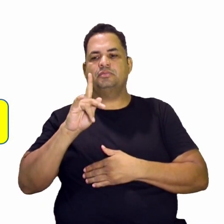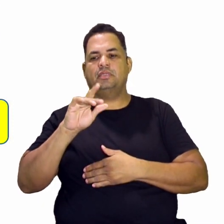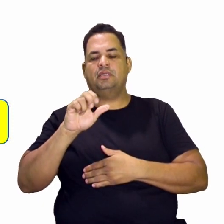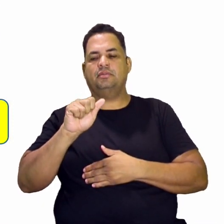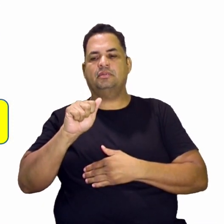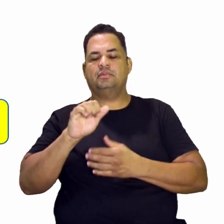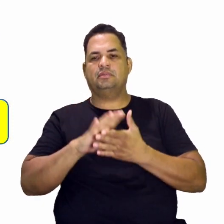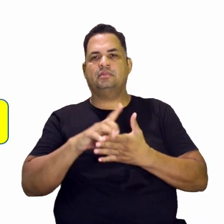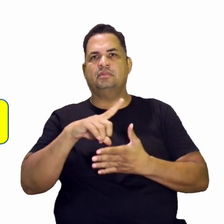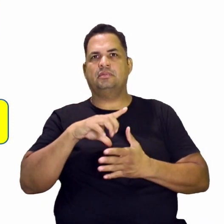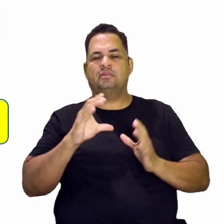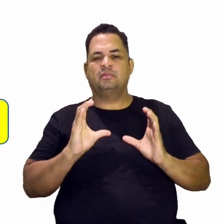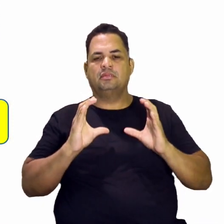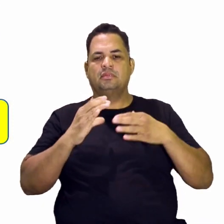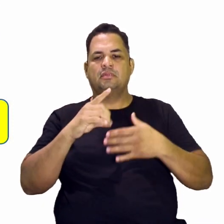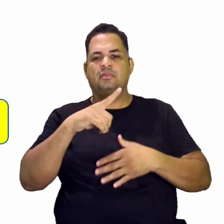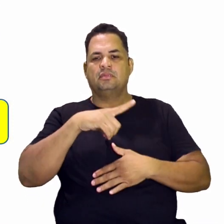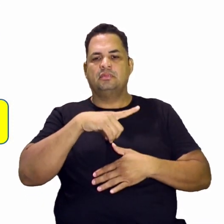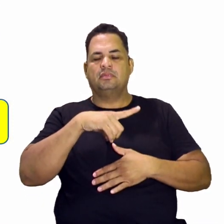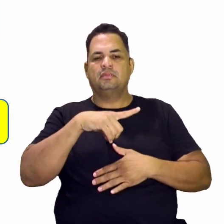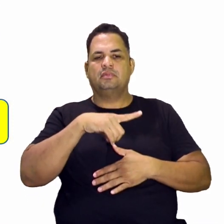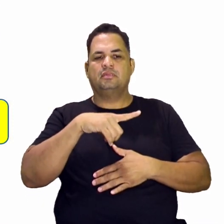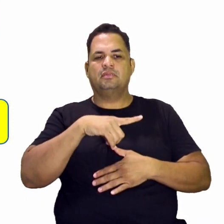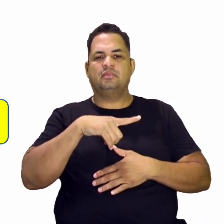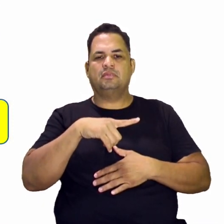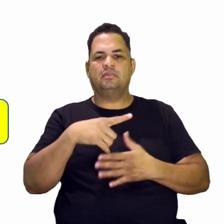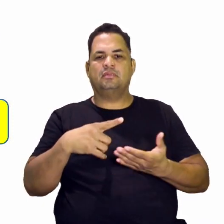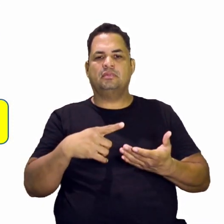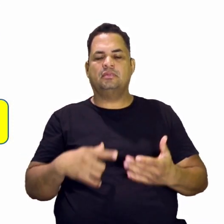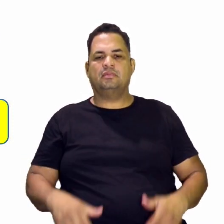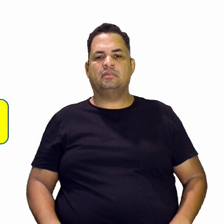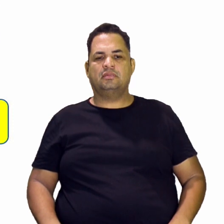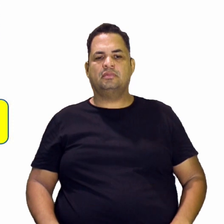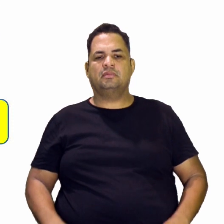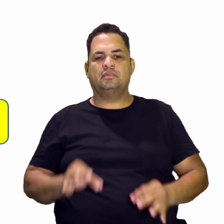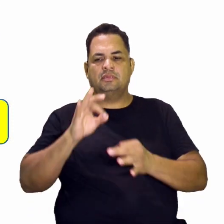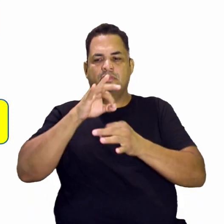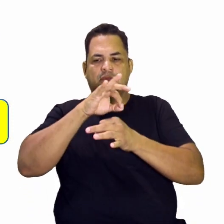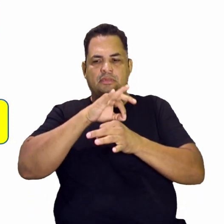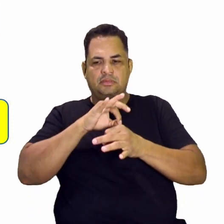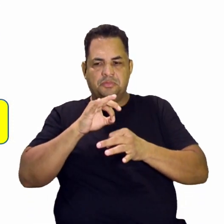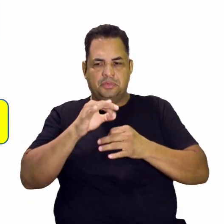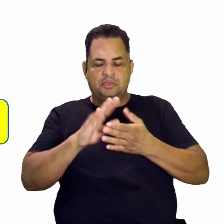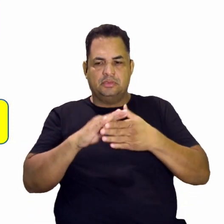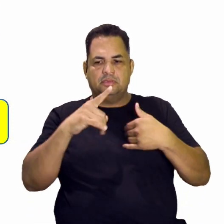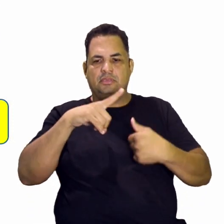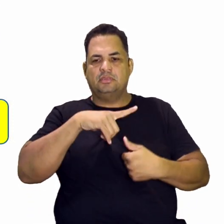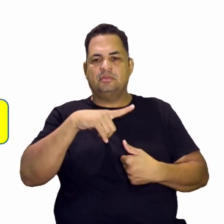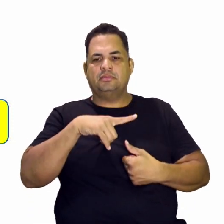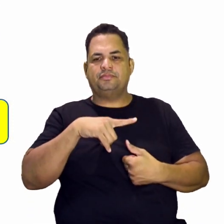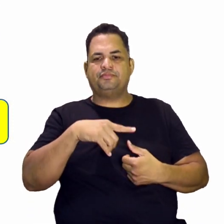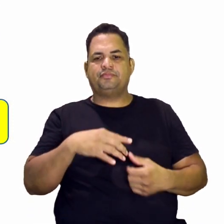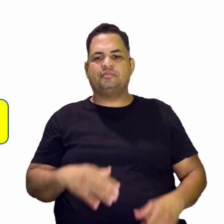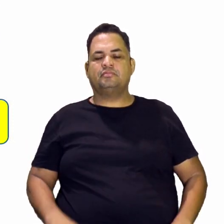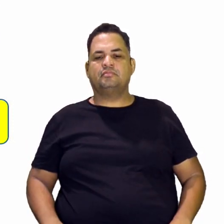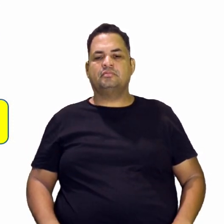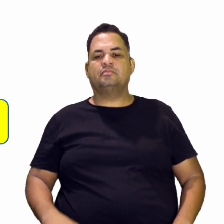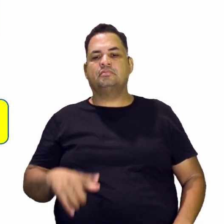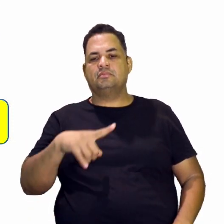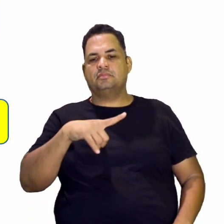angiospermas. Nesse grupo nós já vamos ter as sementes, tá? Com